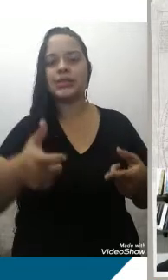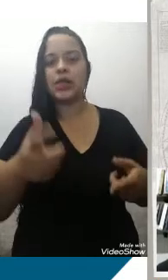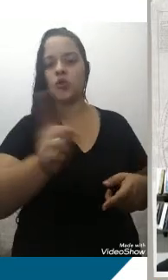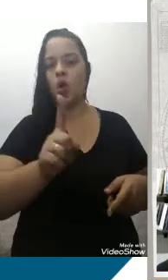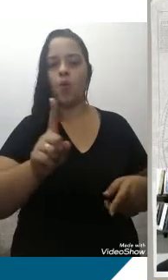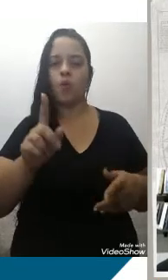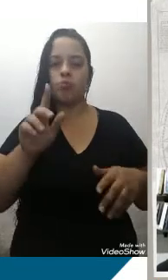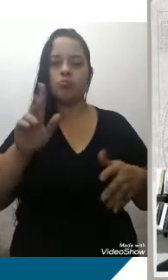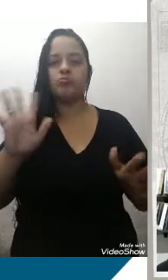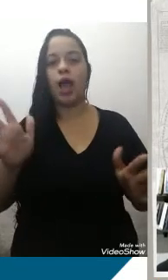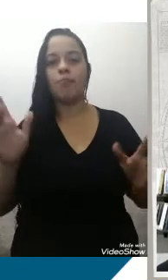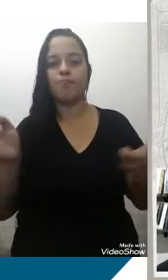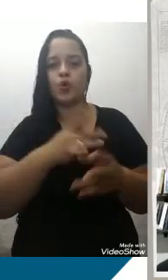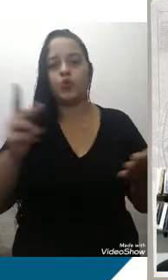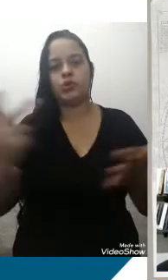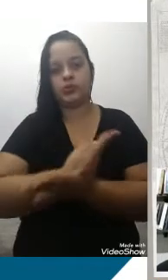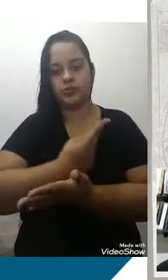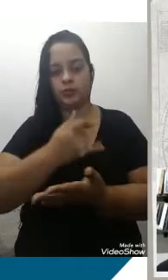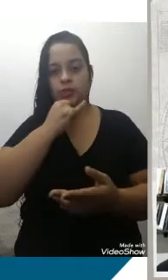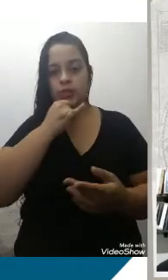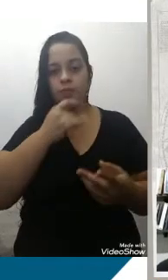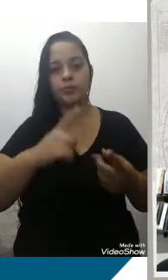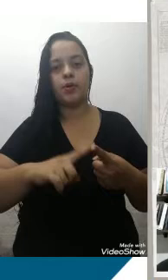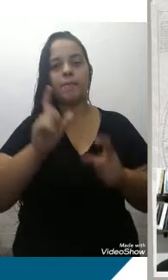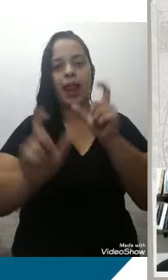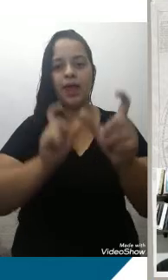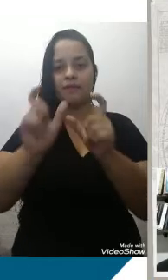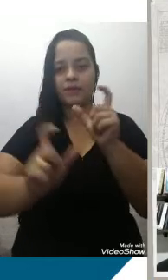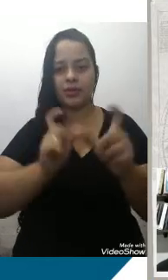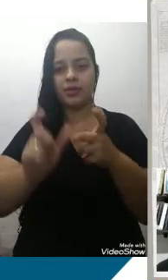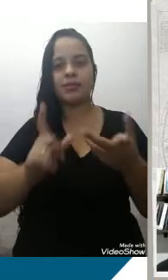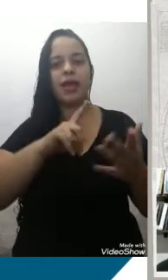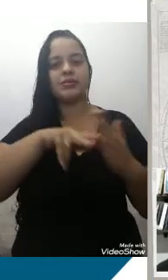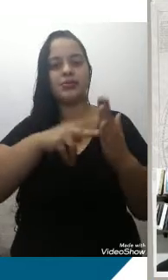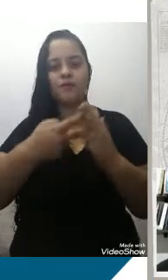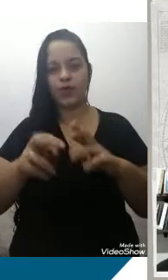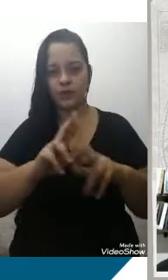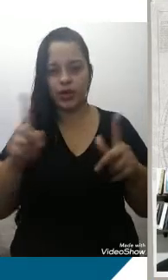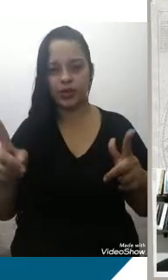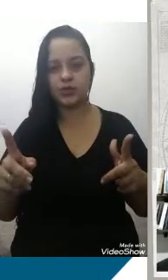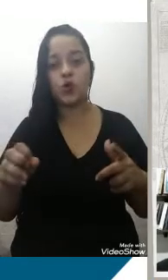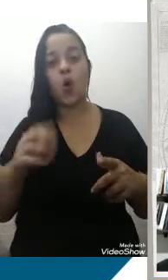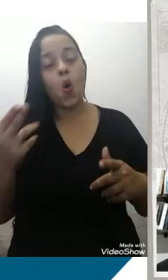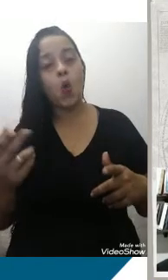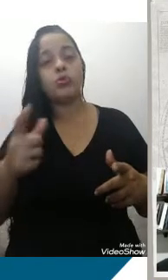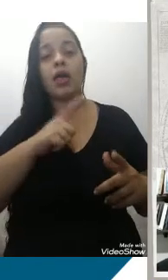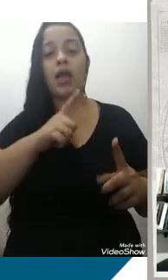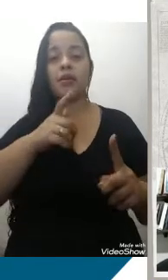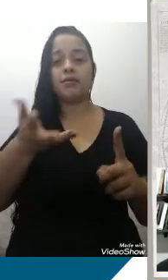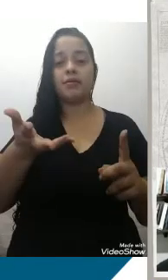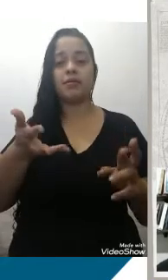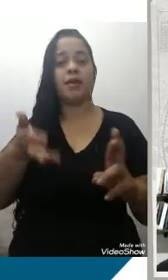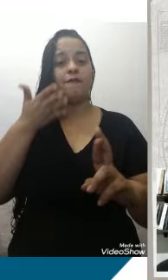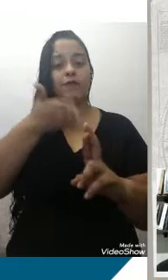sistemas de crenças completamente diferentes. Por exemplo, determinadas palavras poderiam ter significados diferentes, ou determinadas referências,